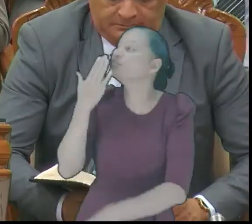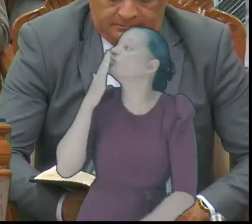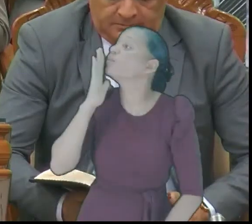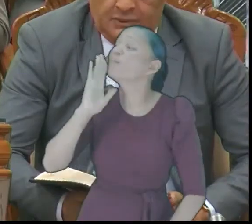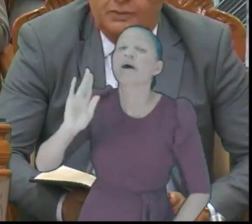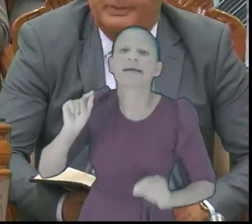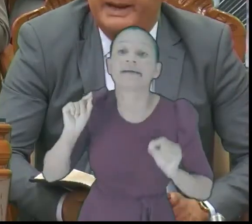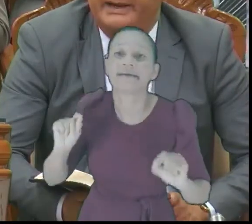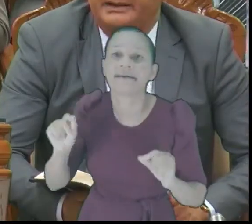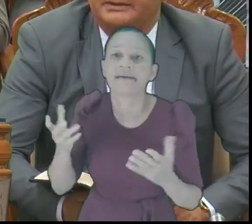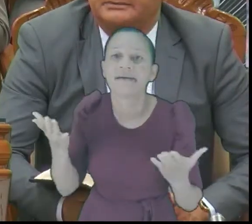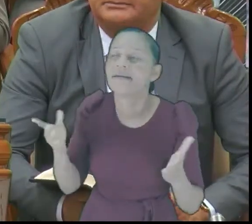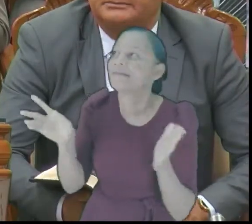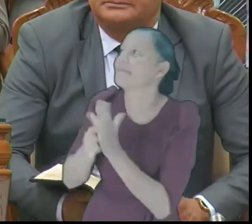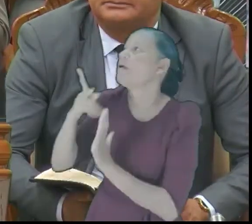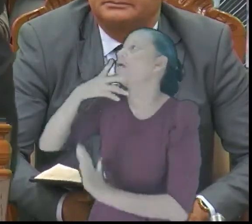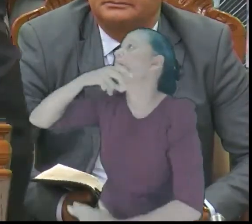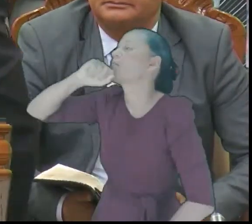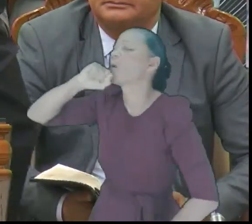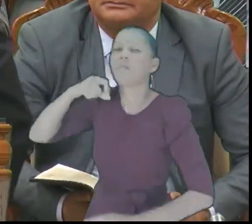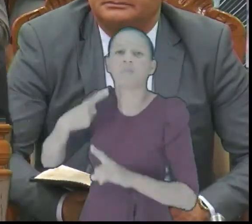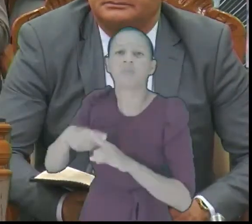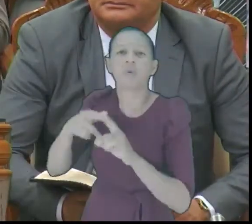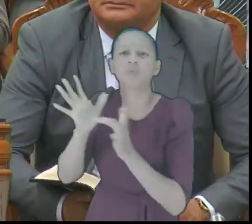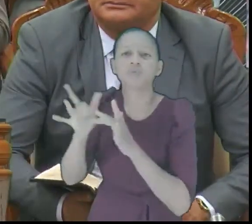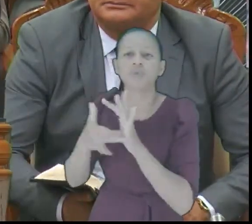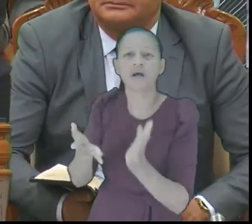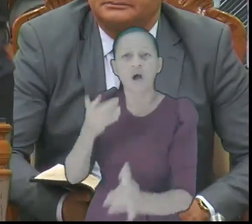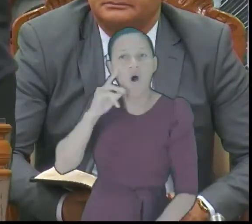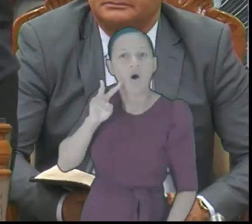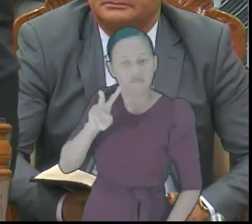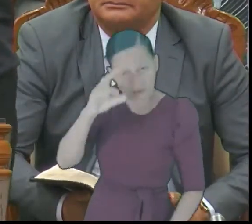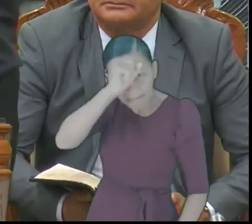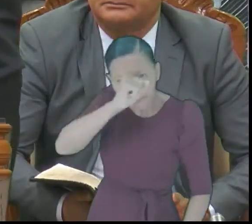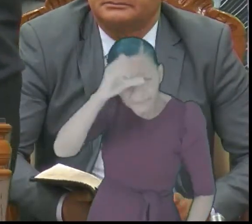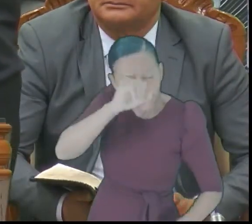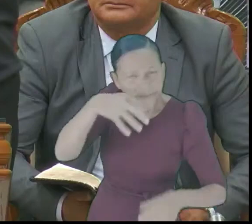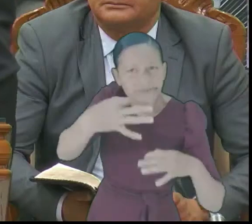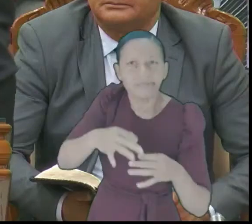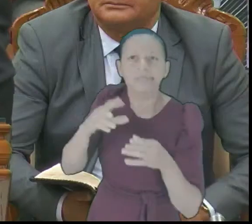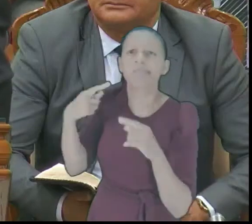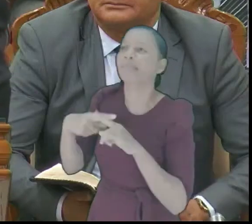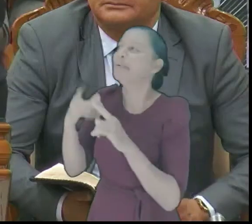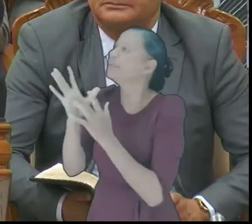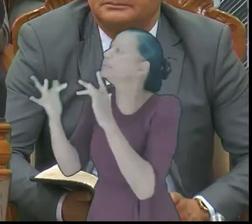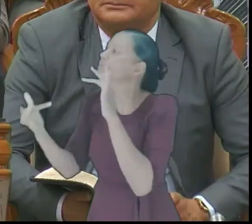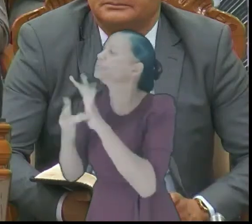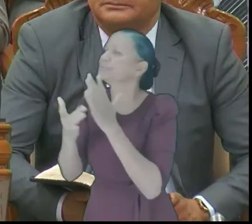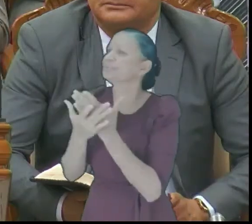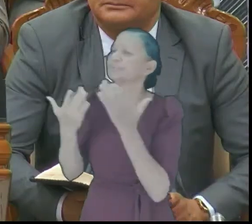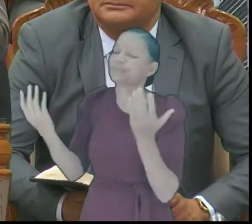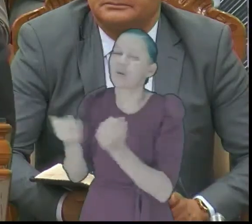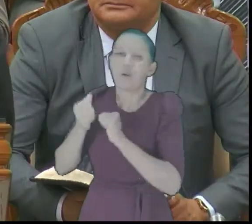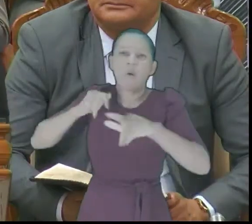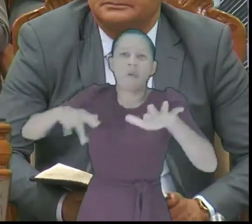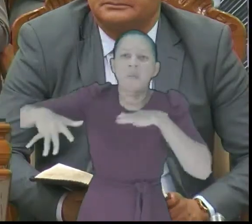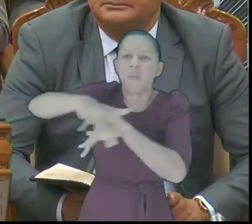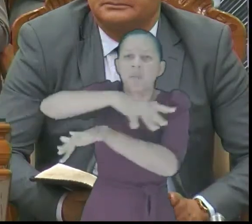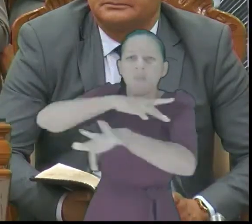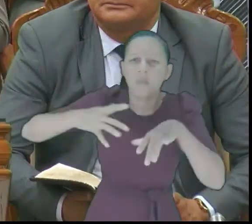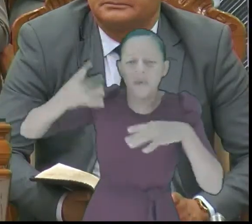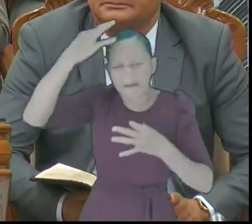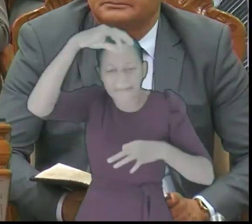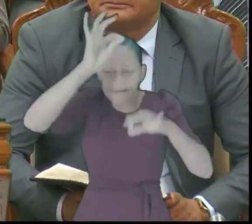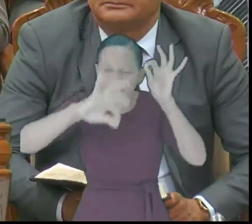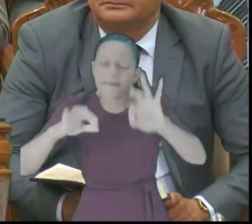de quem? Do Pai. Por que Jesus, vê se vocês aprenderam, por que Jesus chama o derramamento do Espírito Santo